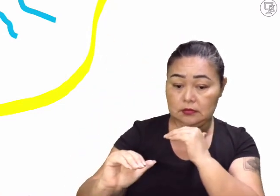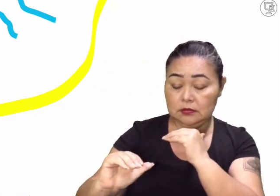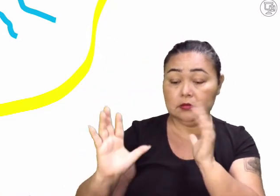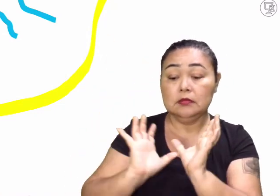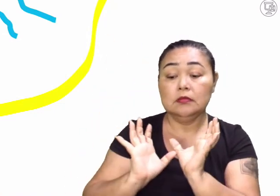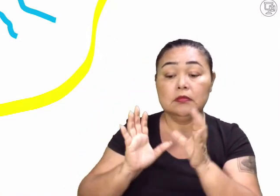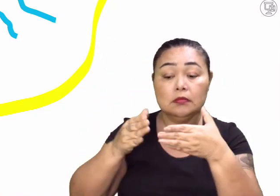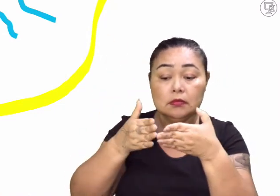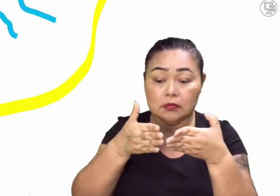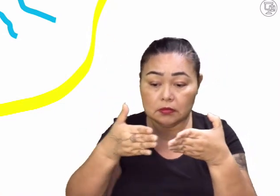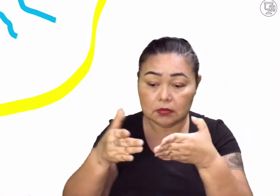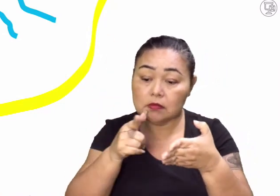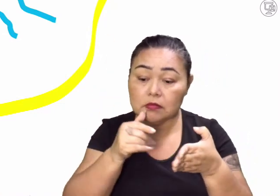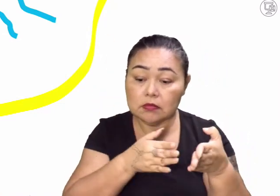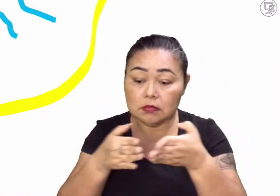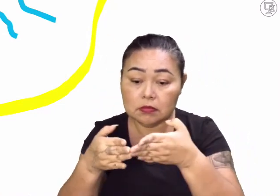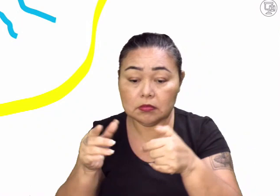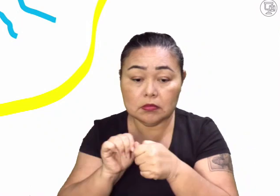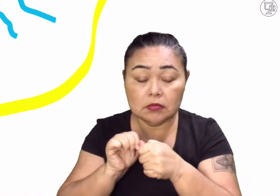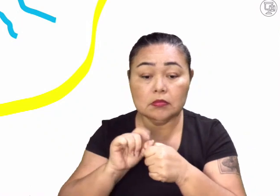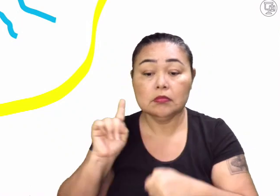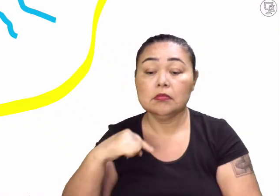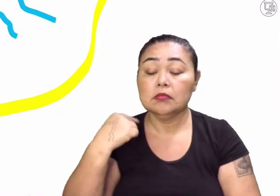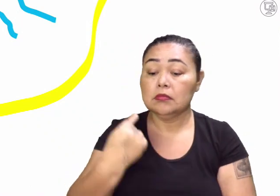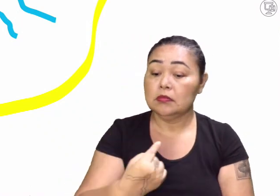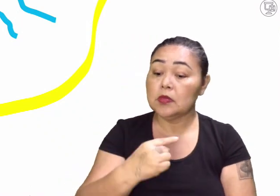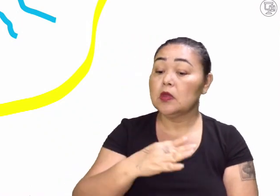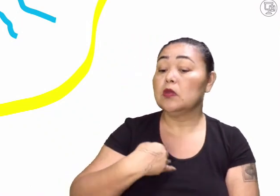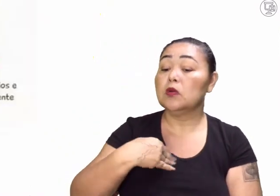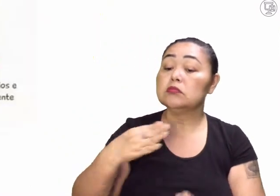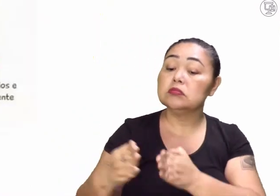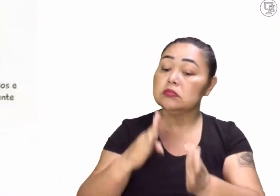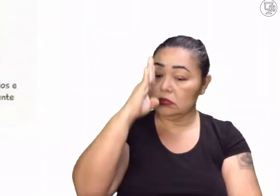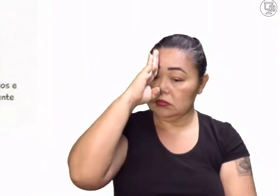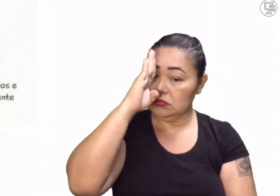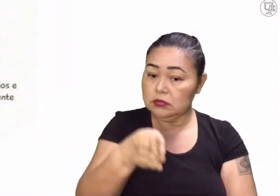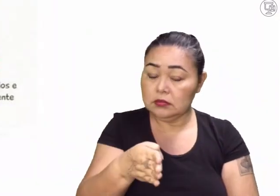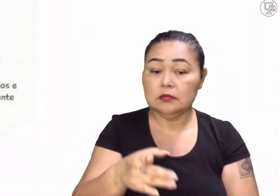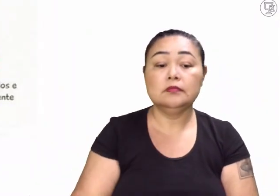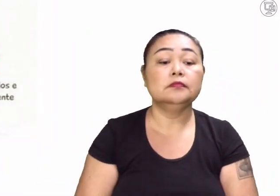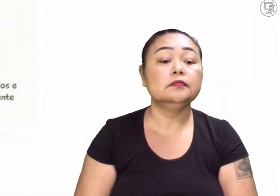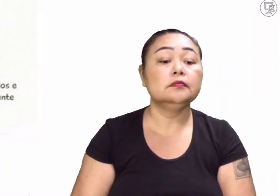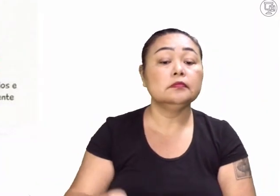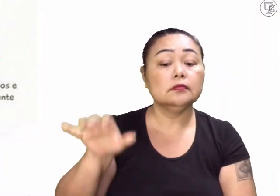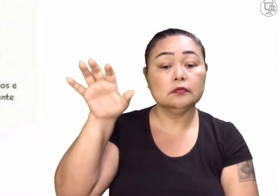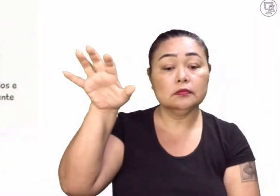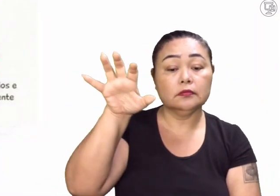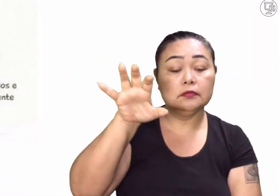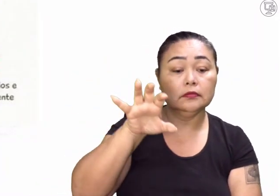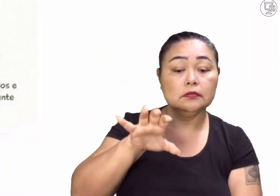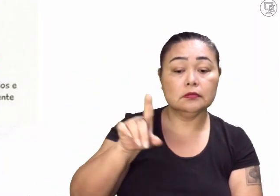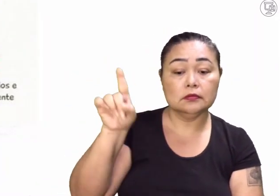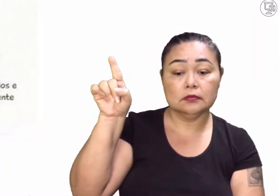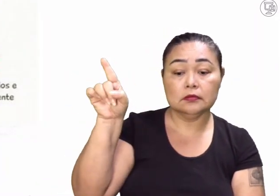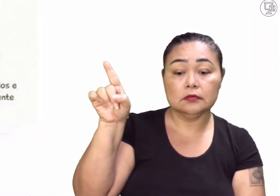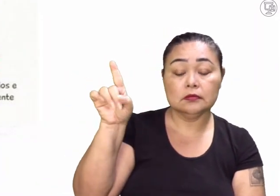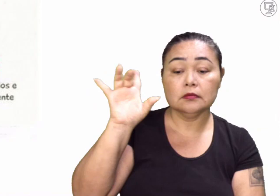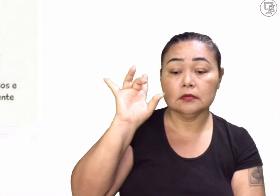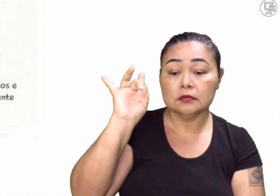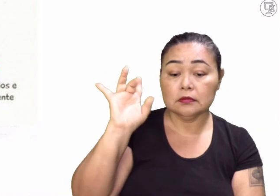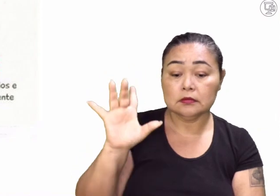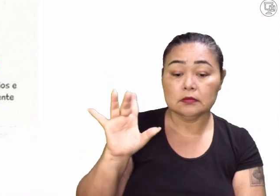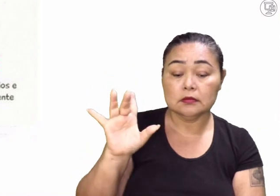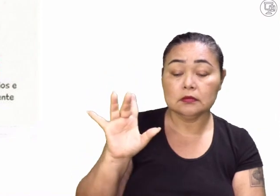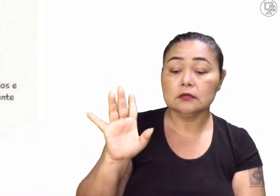subafluentes e confluente, e o nosso rio principal. Temos aqui, ó, os elementos